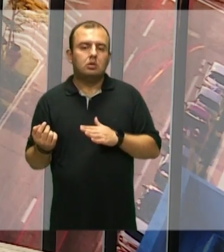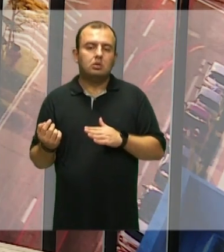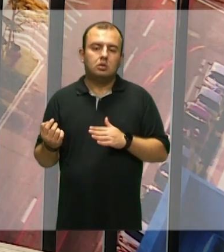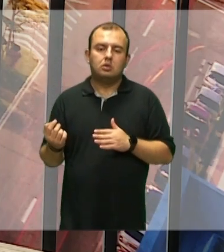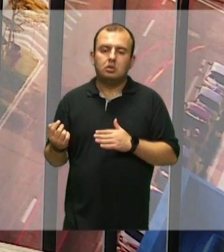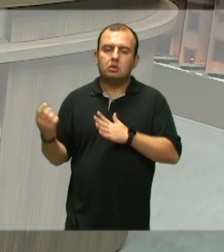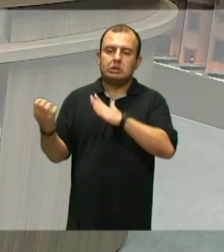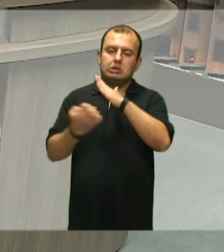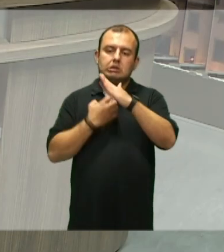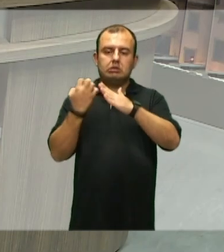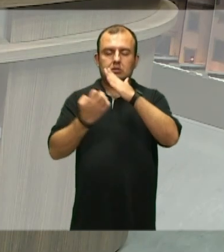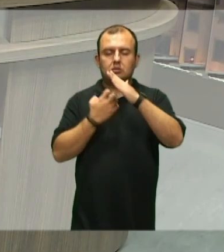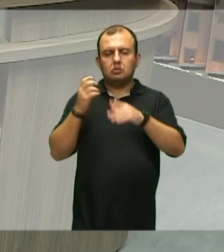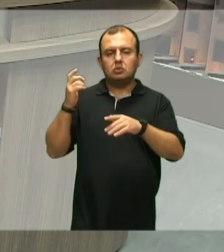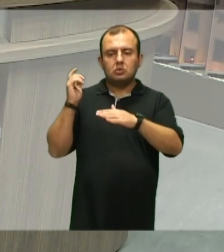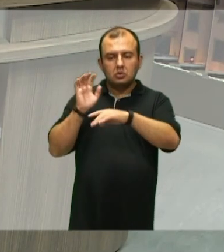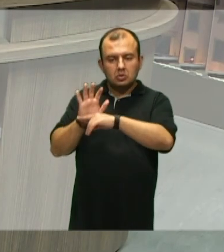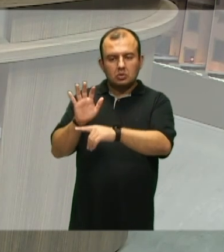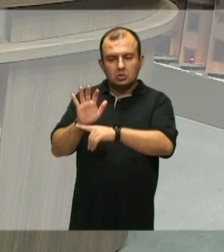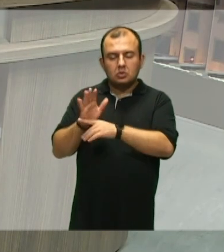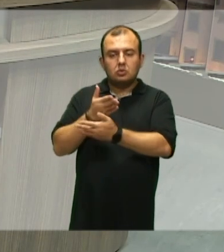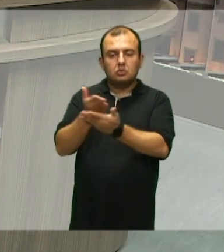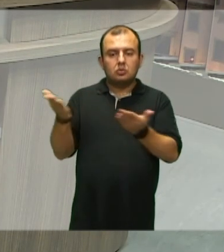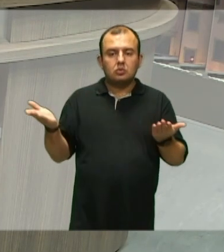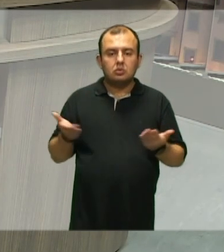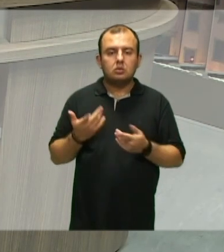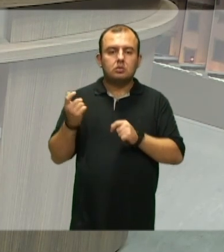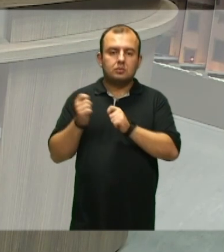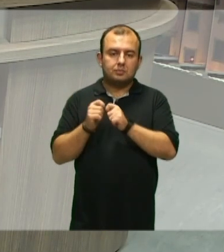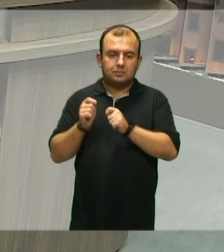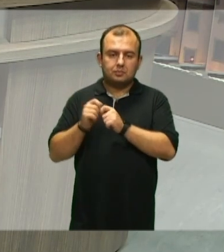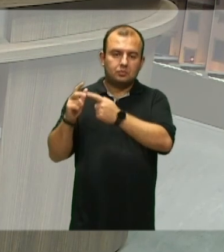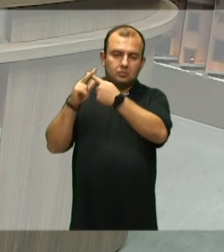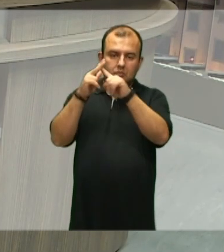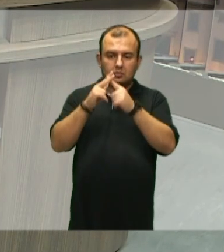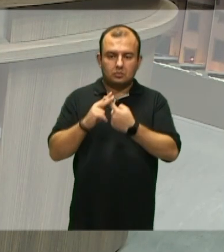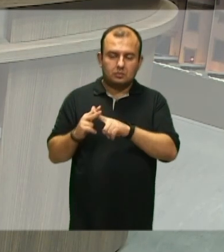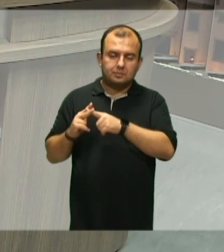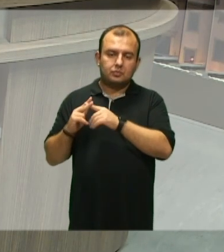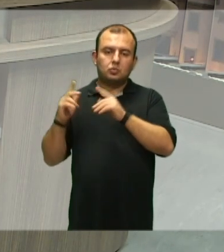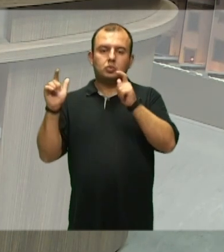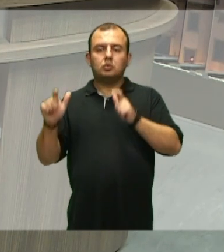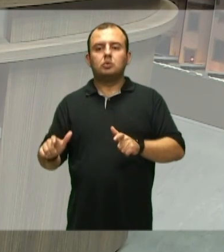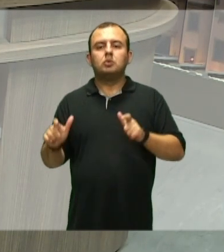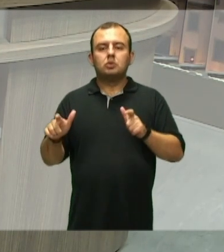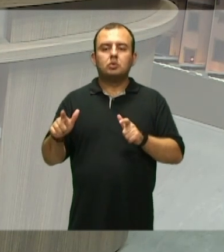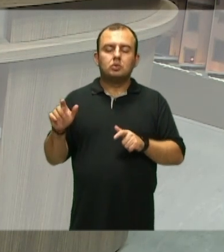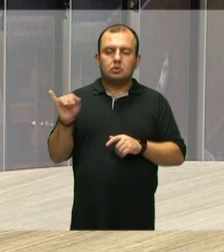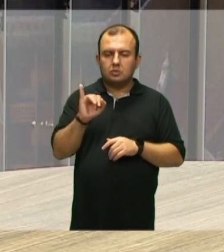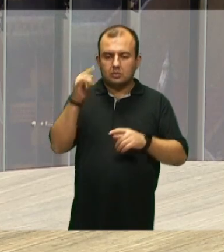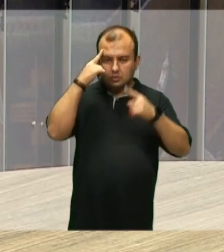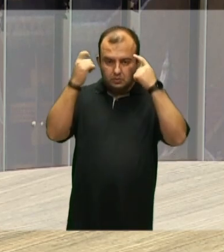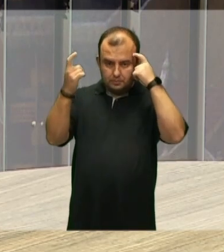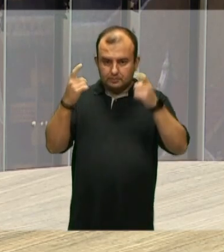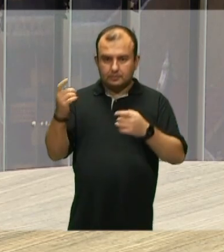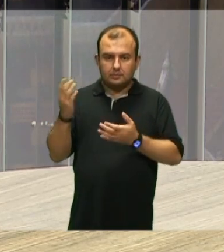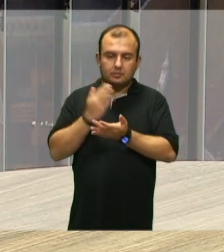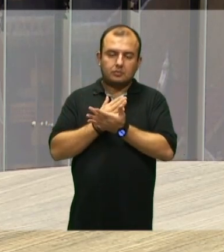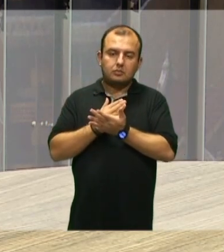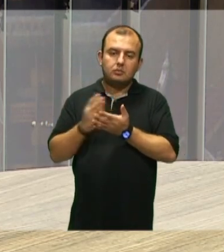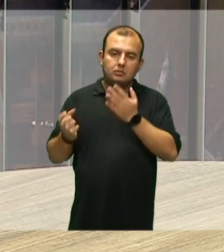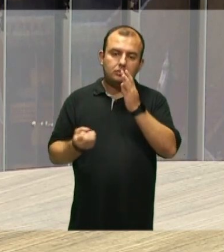Quais são as empresas que ajudam vocês a fazerem a manutenção do espaço Itajaí Criativo? Então, desde a